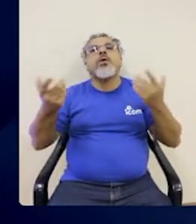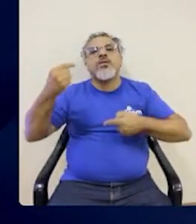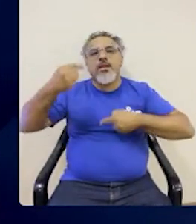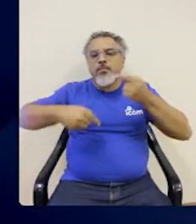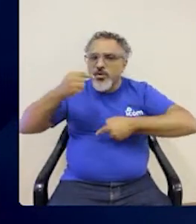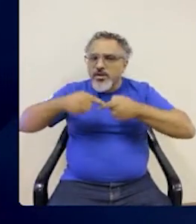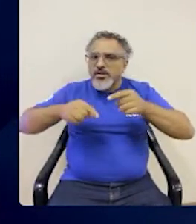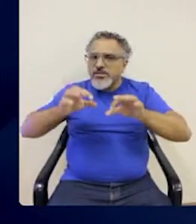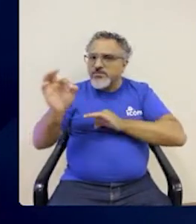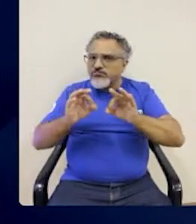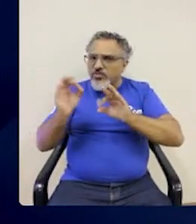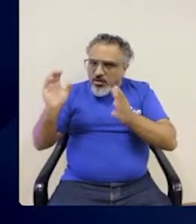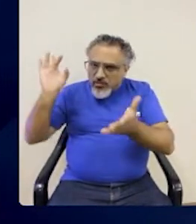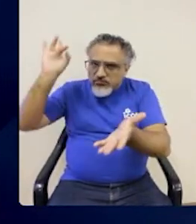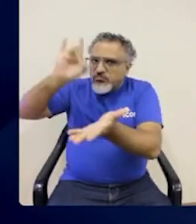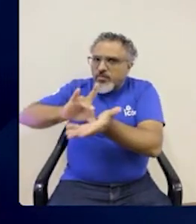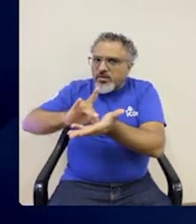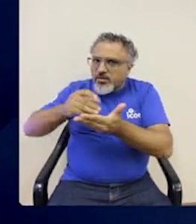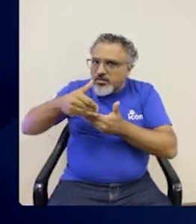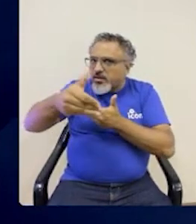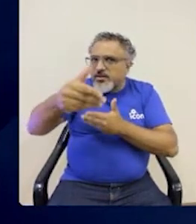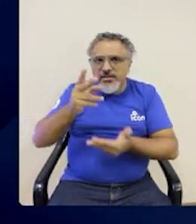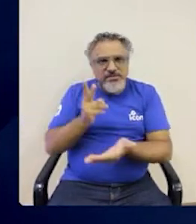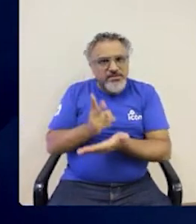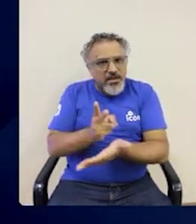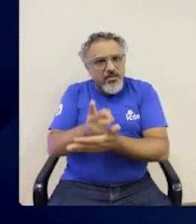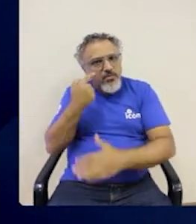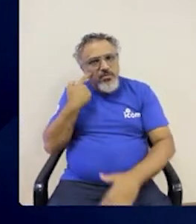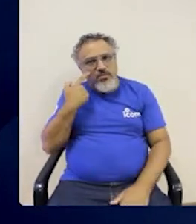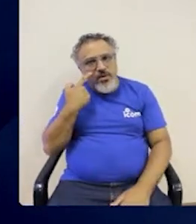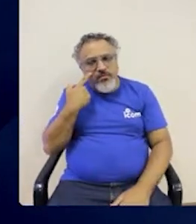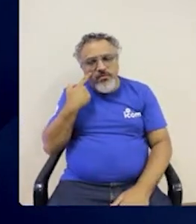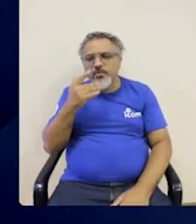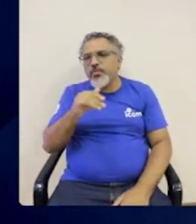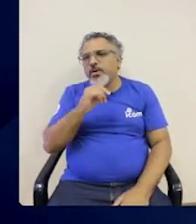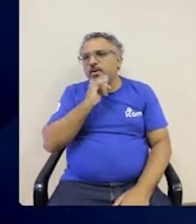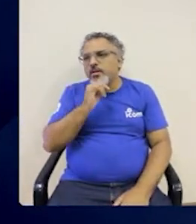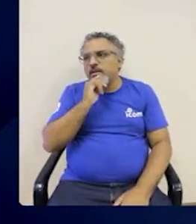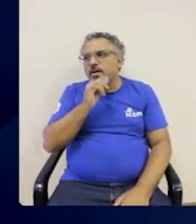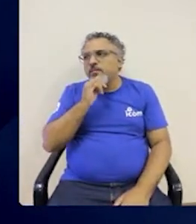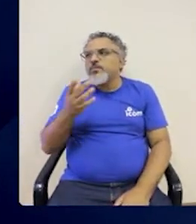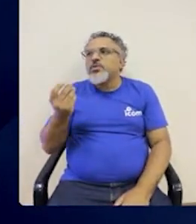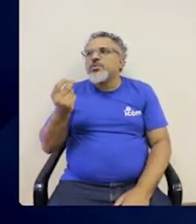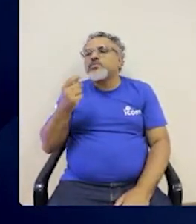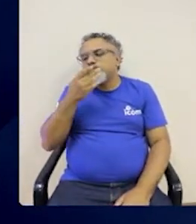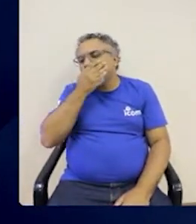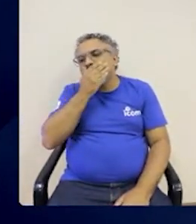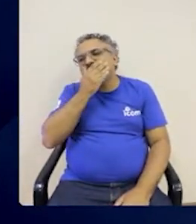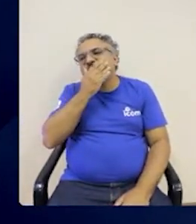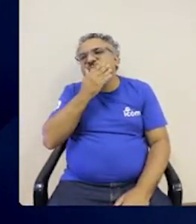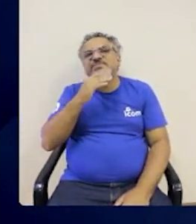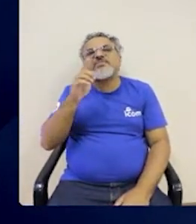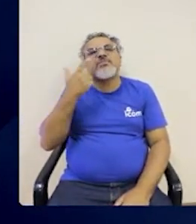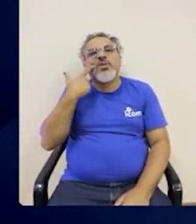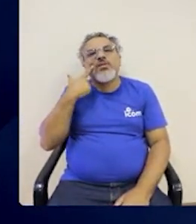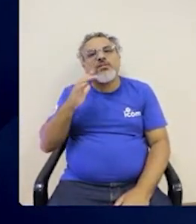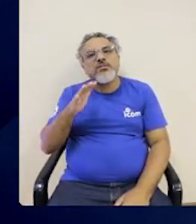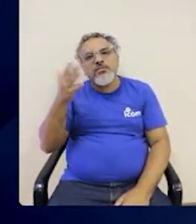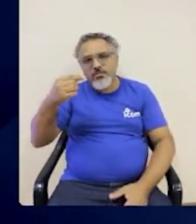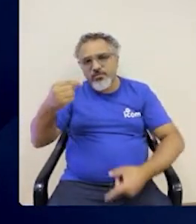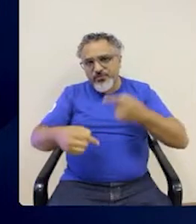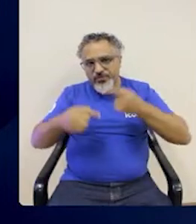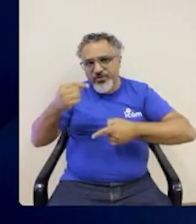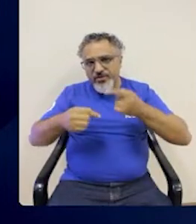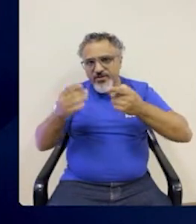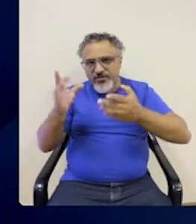está plenamente implantado. Então, sempre quando a gente vai verificar, por exemplo, o efeito de uma política